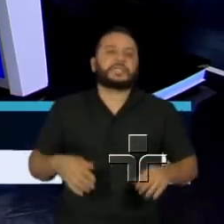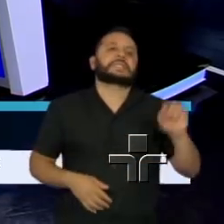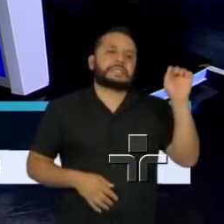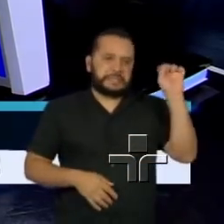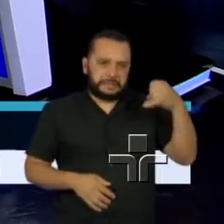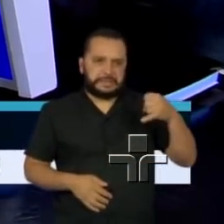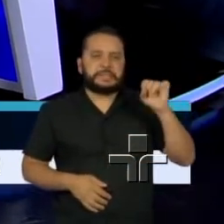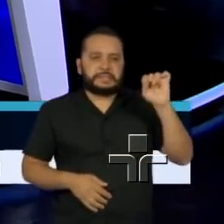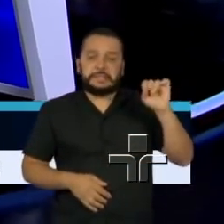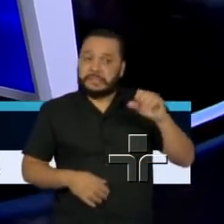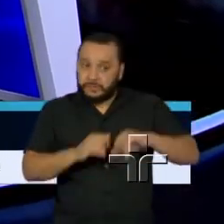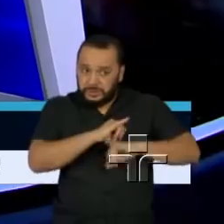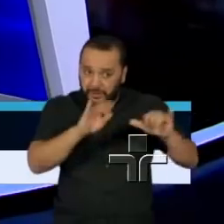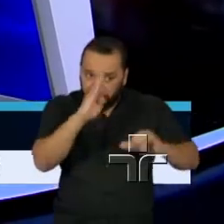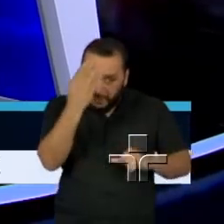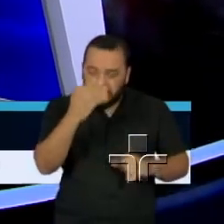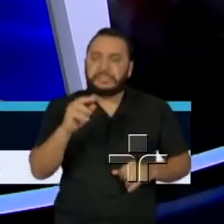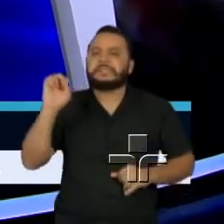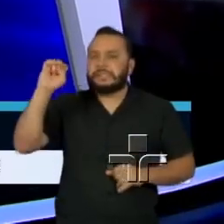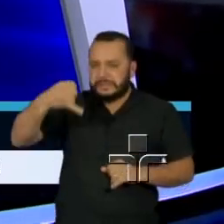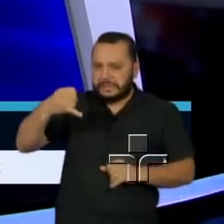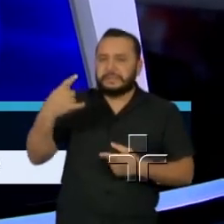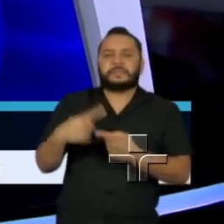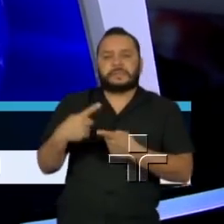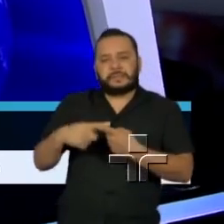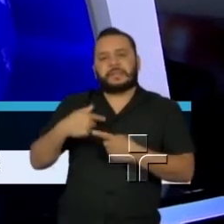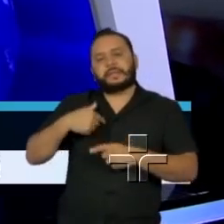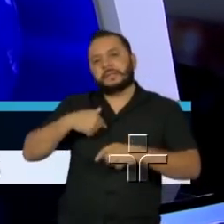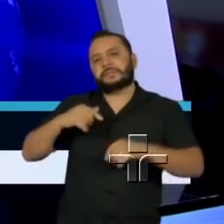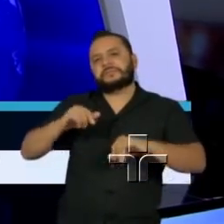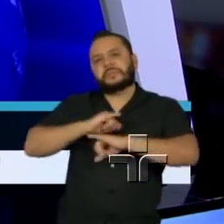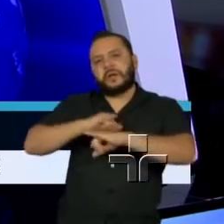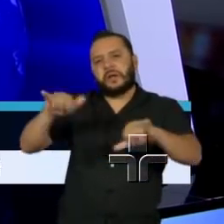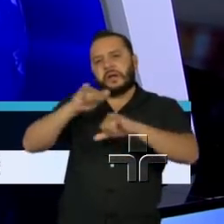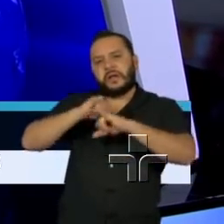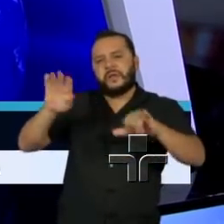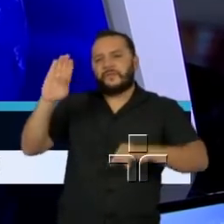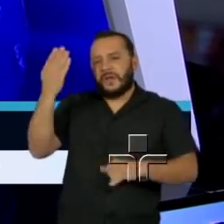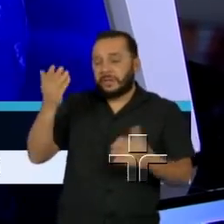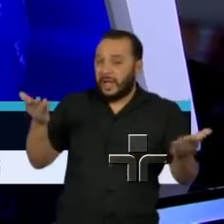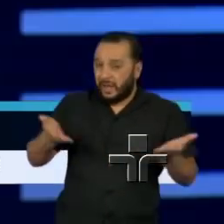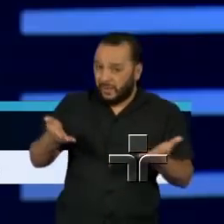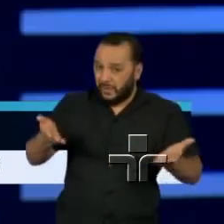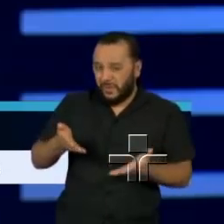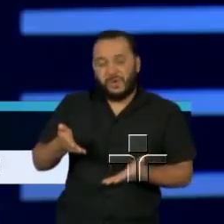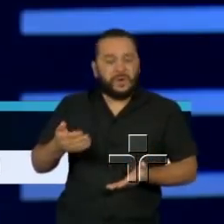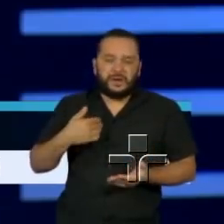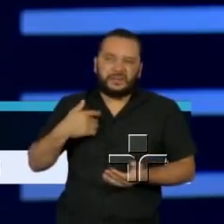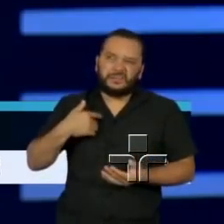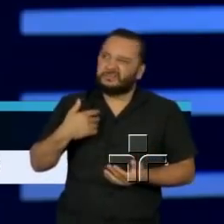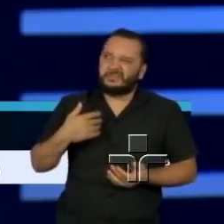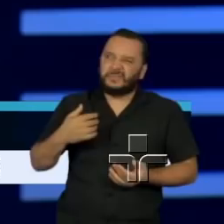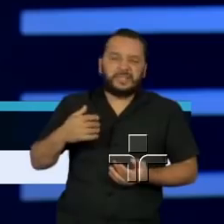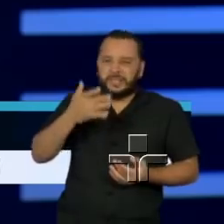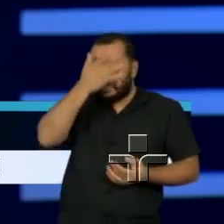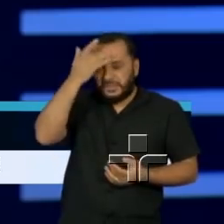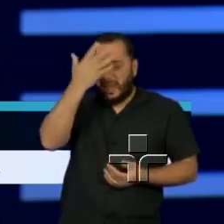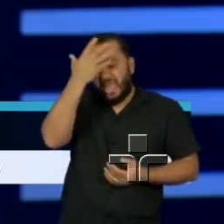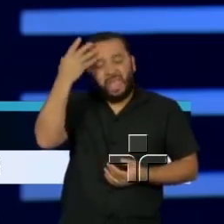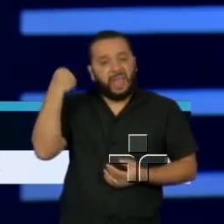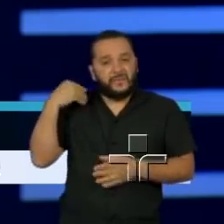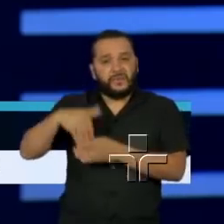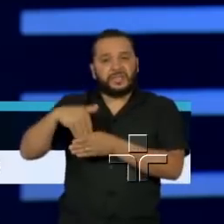news. Sim, porque nós teremos uma eleição muito... Agora está muito longe, ninguém lembra que vai ter eleição em outubro, né, desse ano,